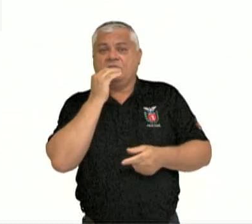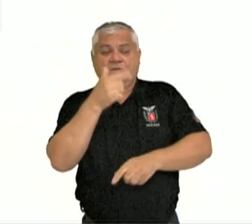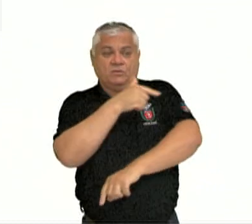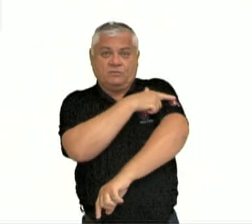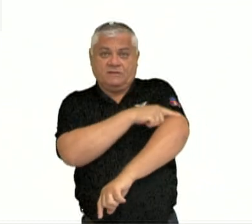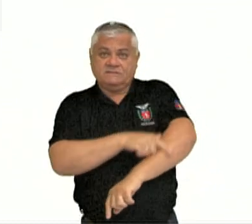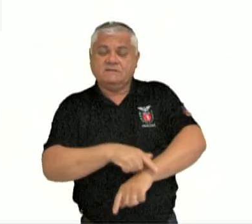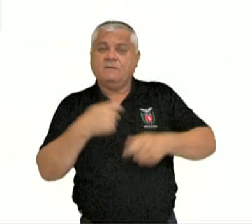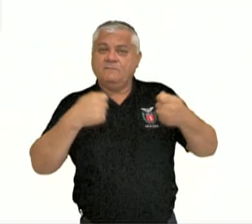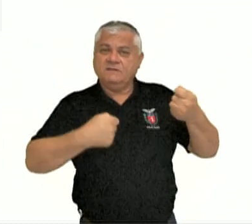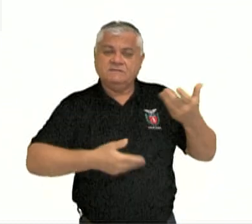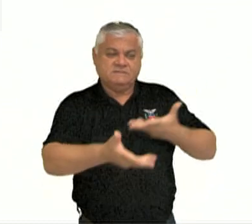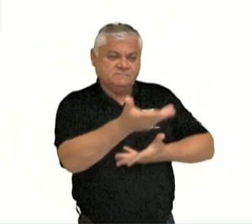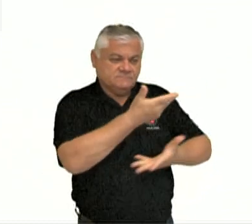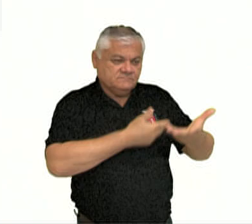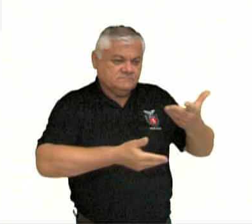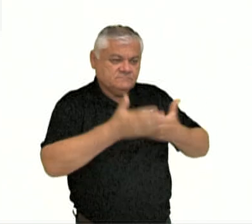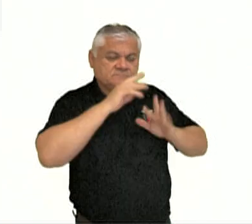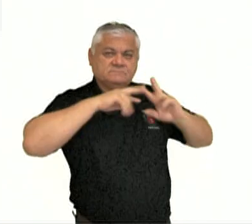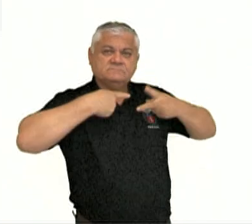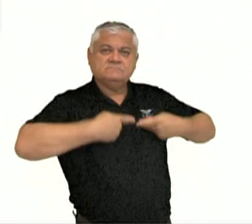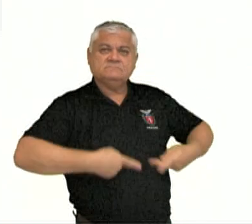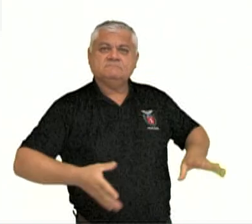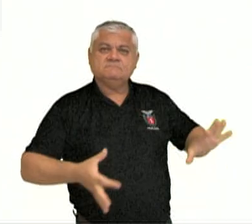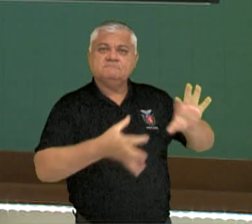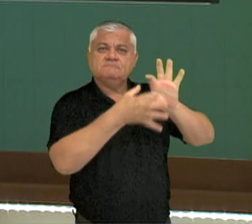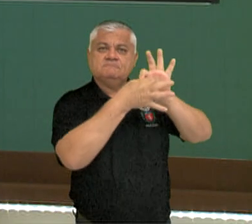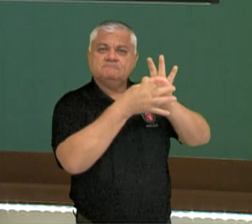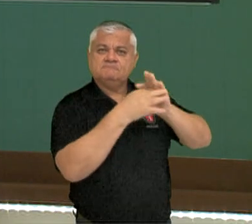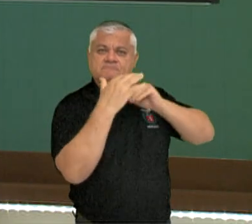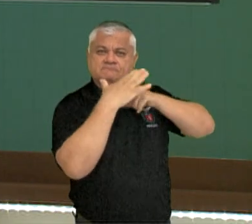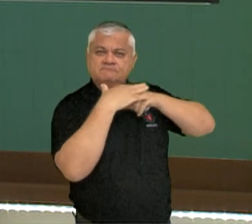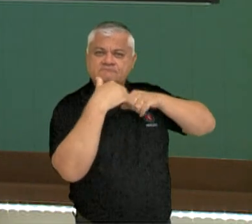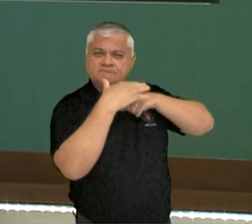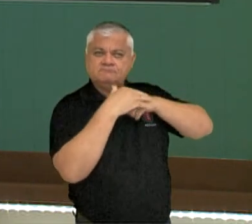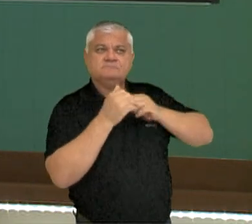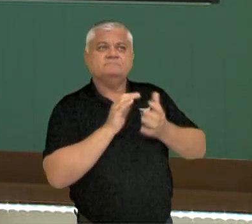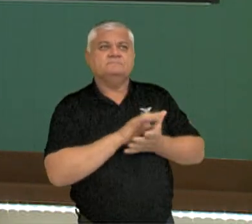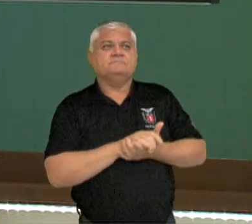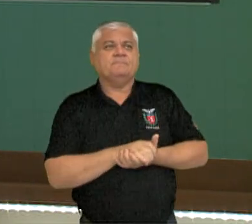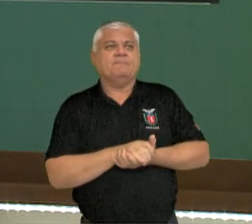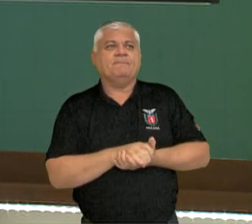laços humanos, sem dimensões afetivas.